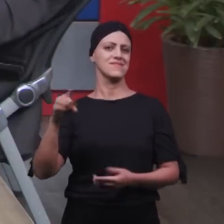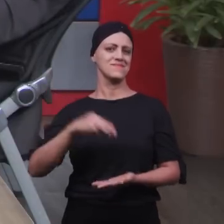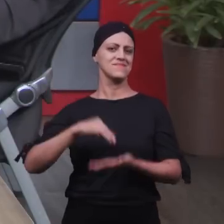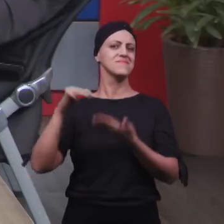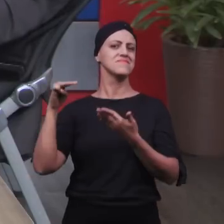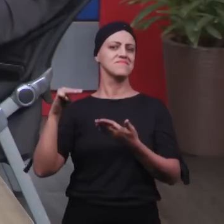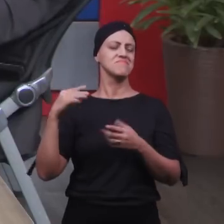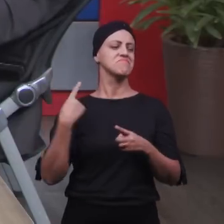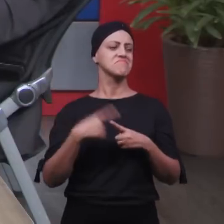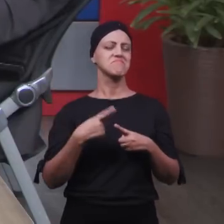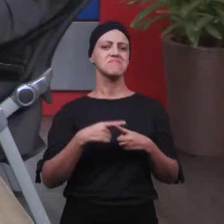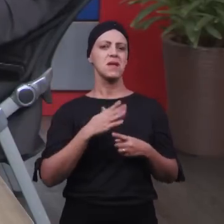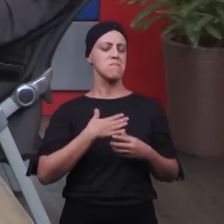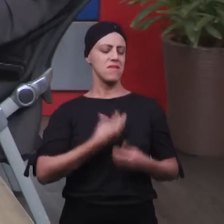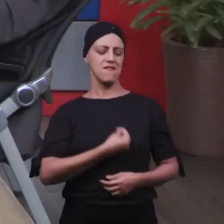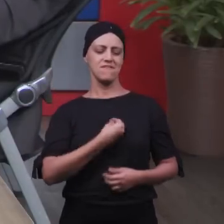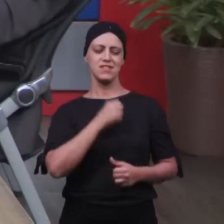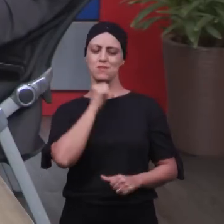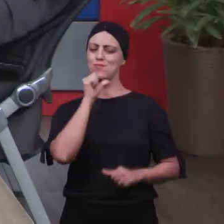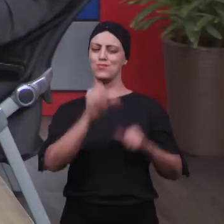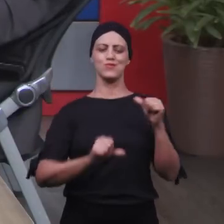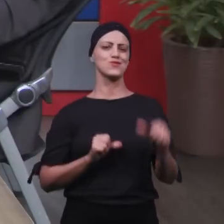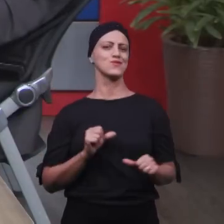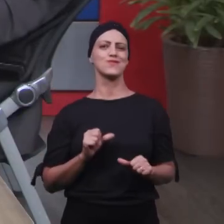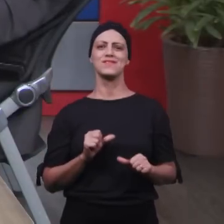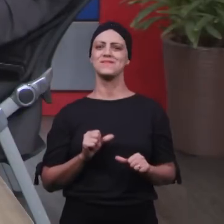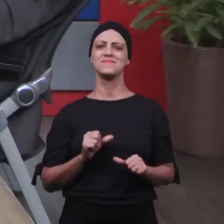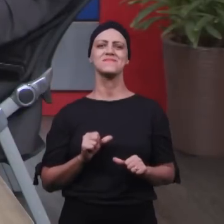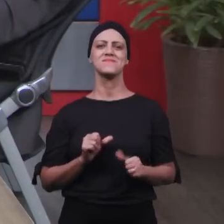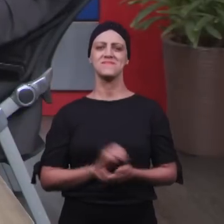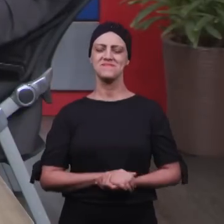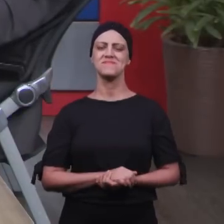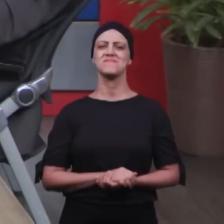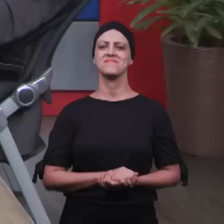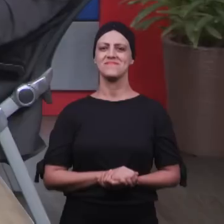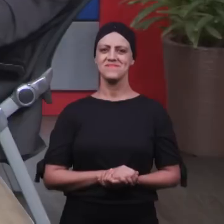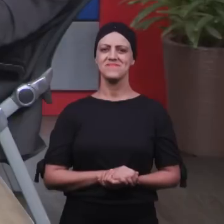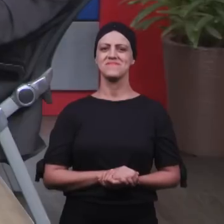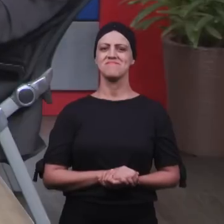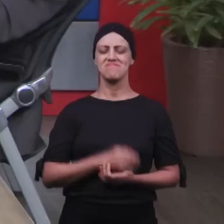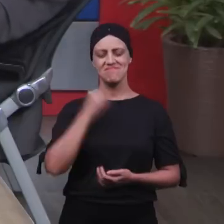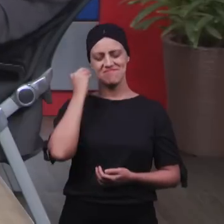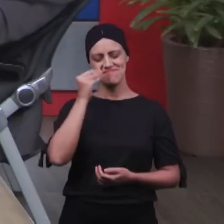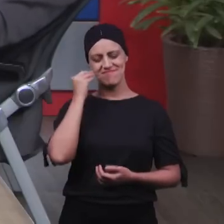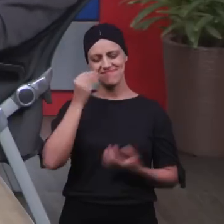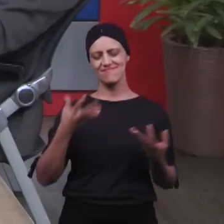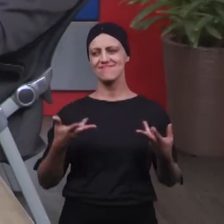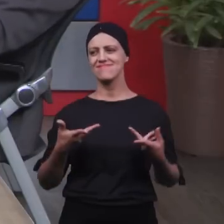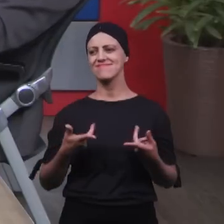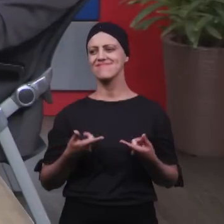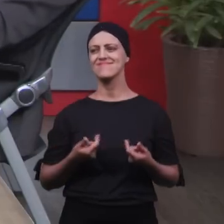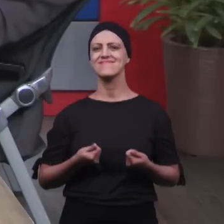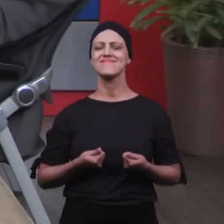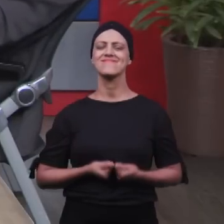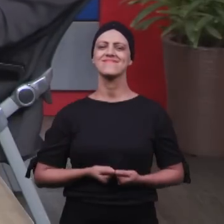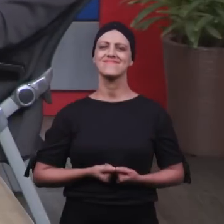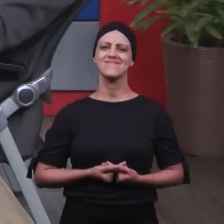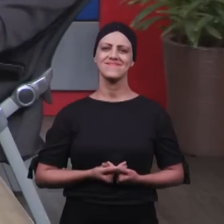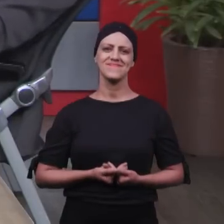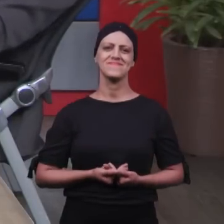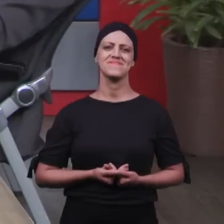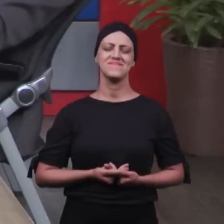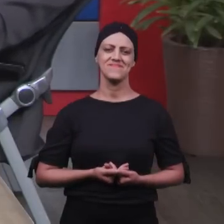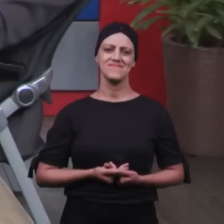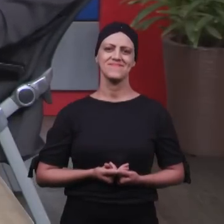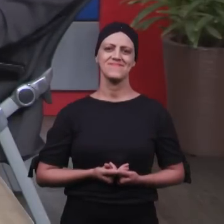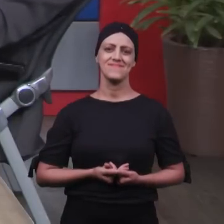a minha vida mudou em 15 dias. Glória Que Então, foi uma experiência muito E a palavra na íntegra, né? extraordinária, né? Maravilha.